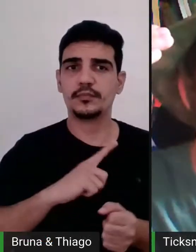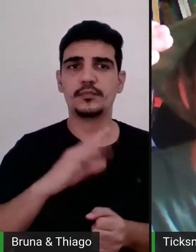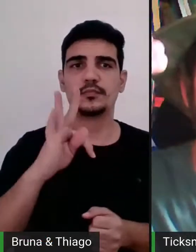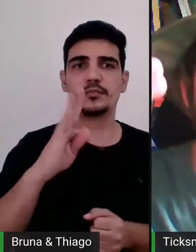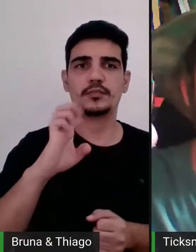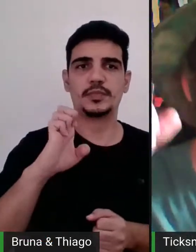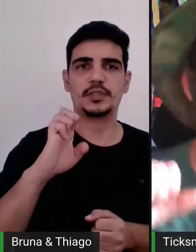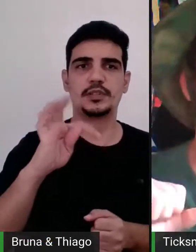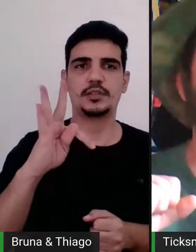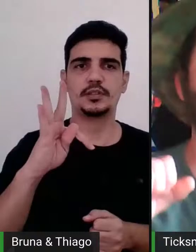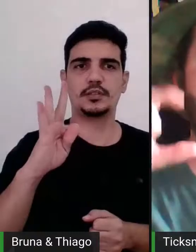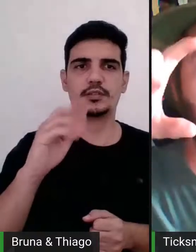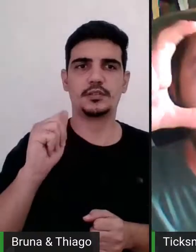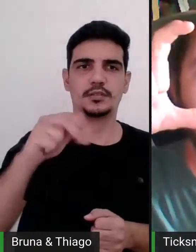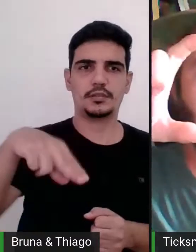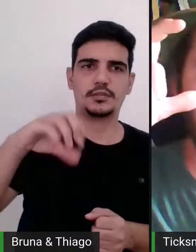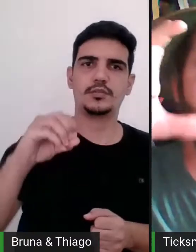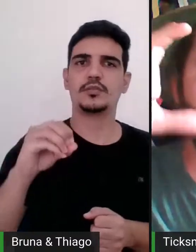ela, faz